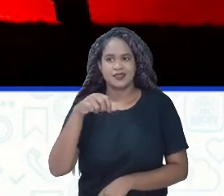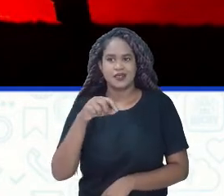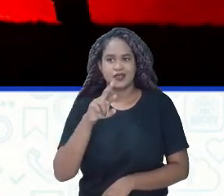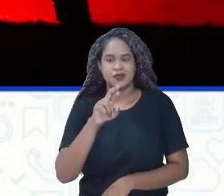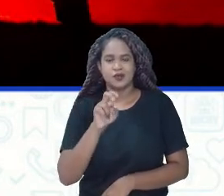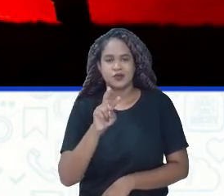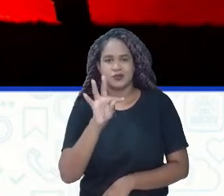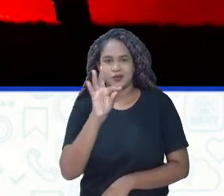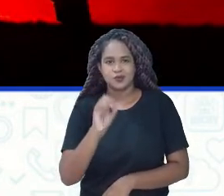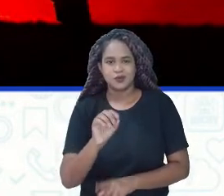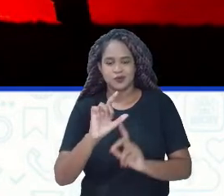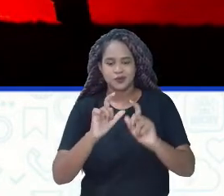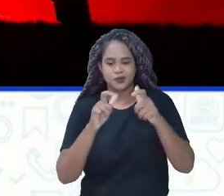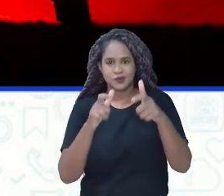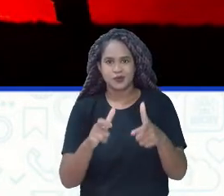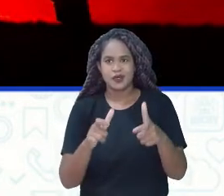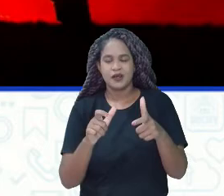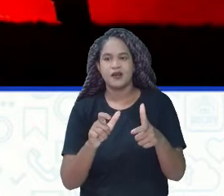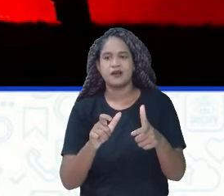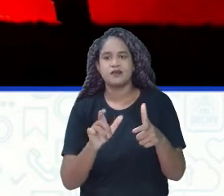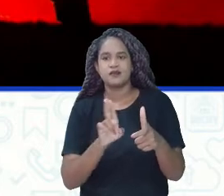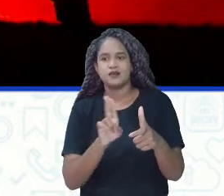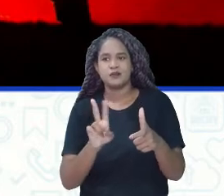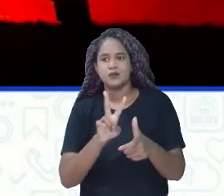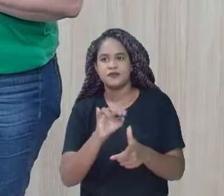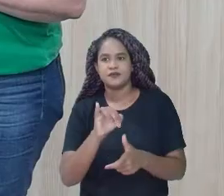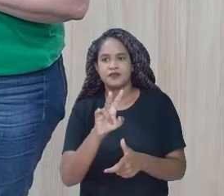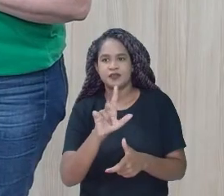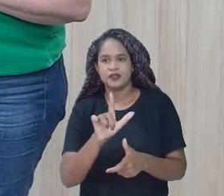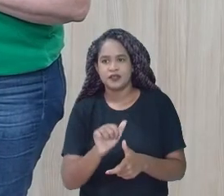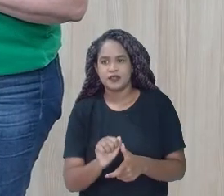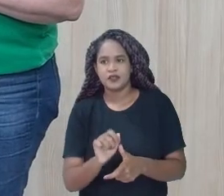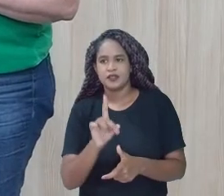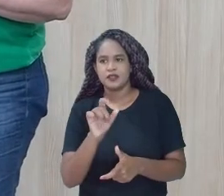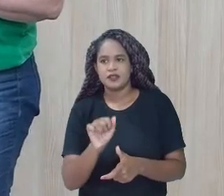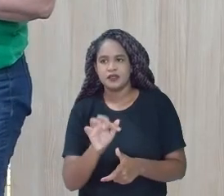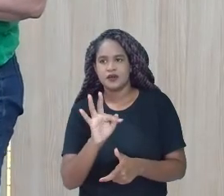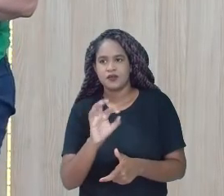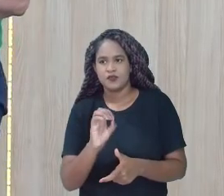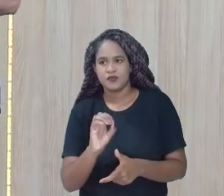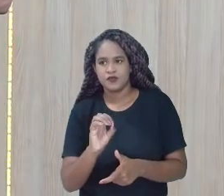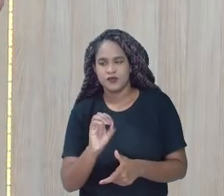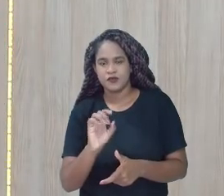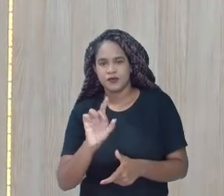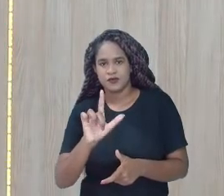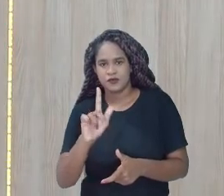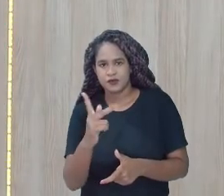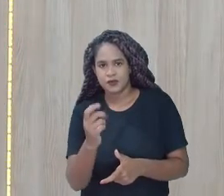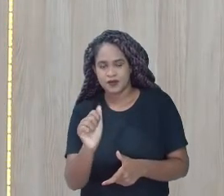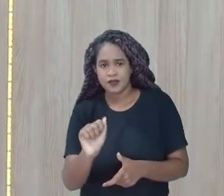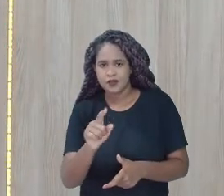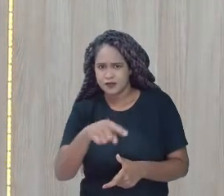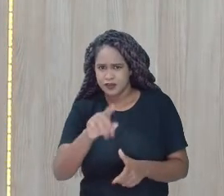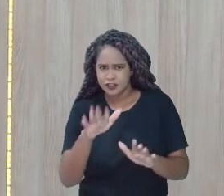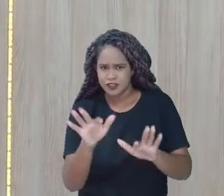aí, quem assistiu já o Naruto? Comenta aí no chat com a professora Viviane. Ele tinha um sonho de